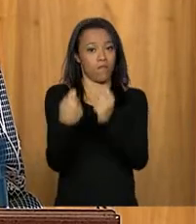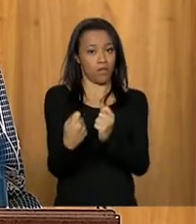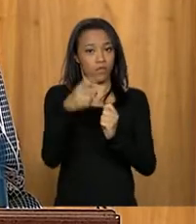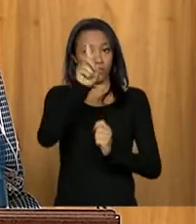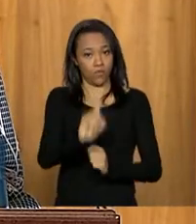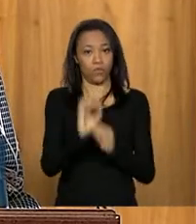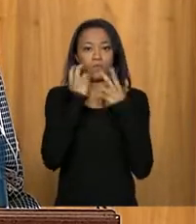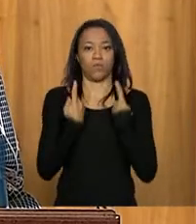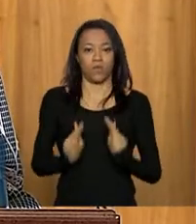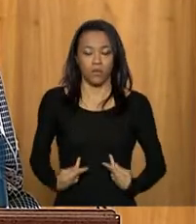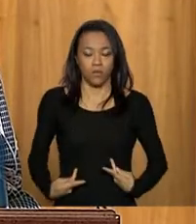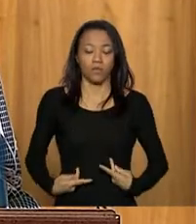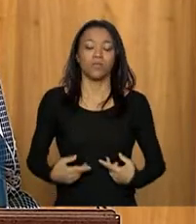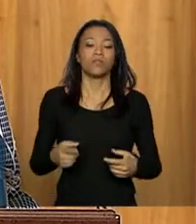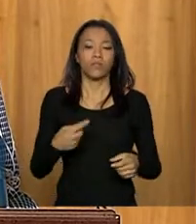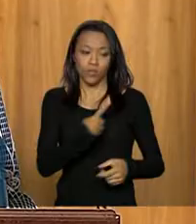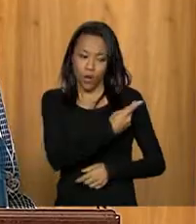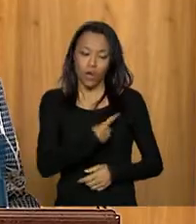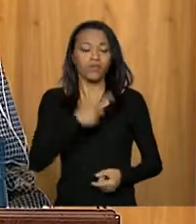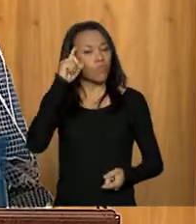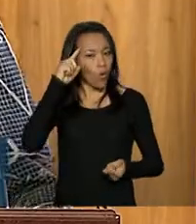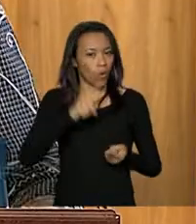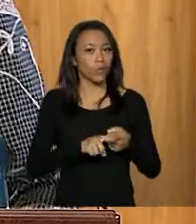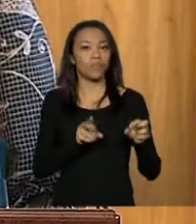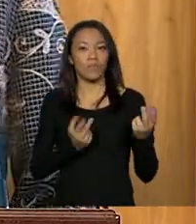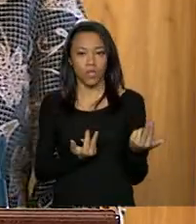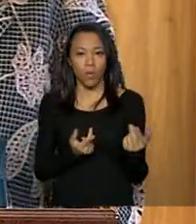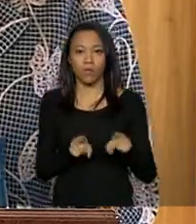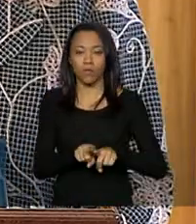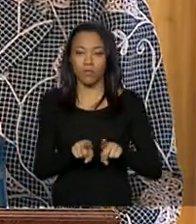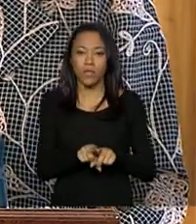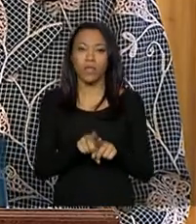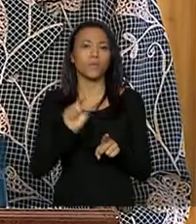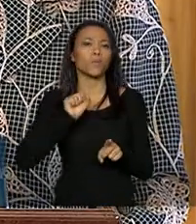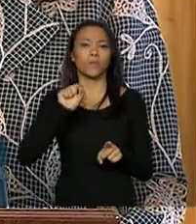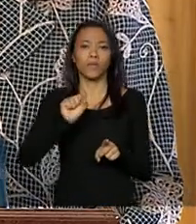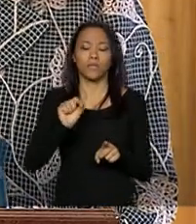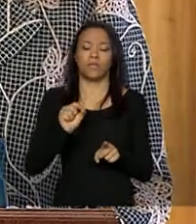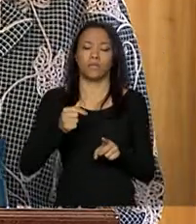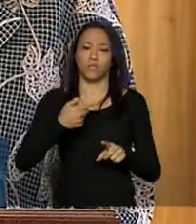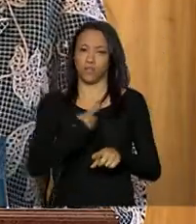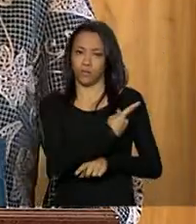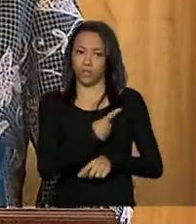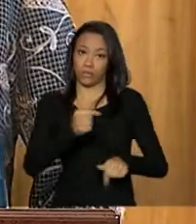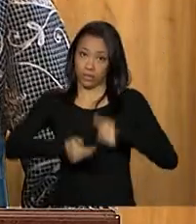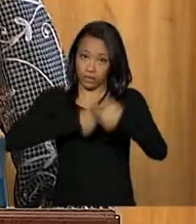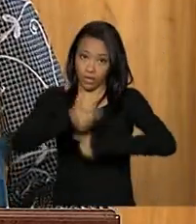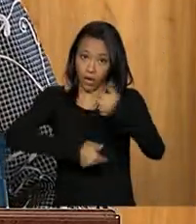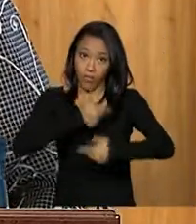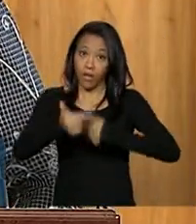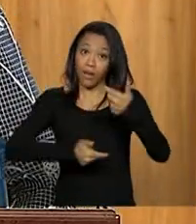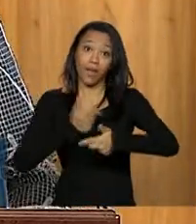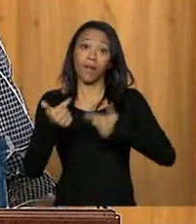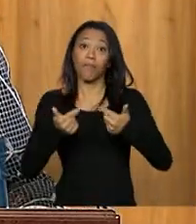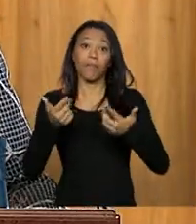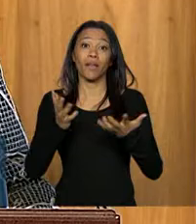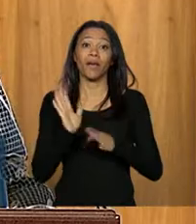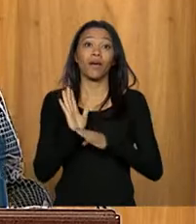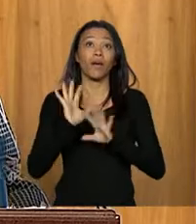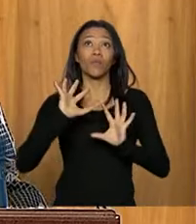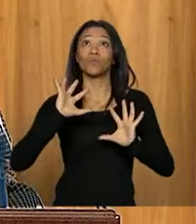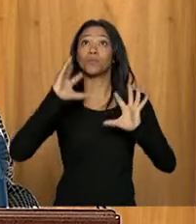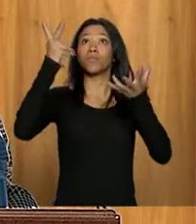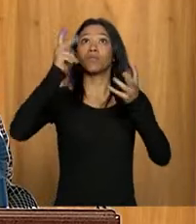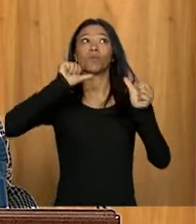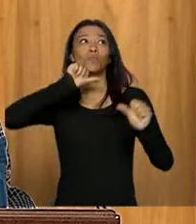Concordamos, por fim, sobre a urgência de atuar de maneira conjunta na mudança do clima.